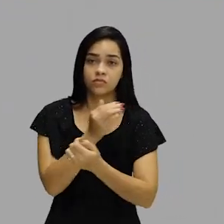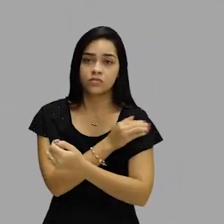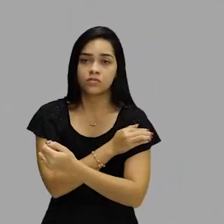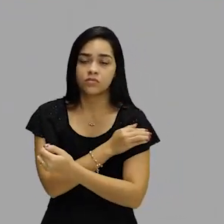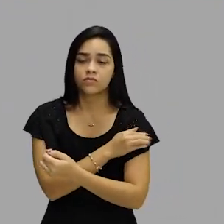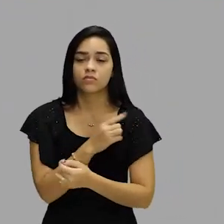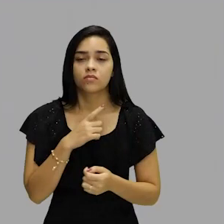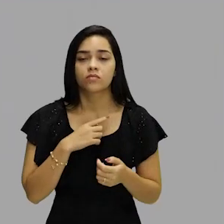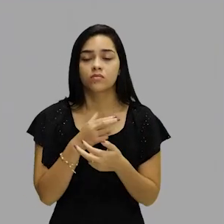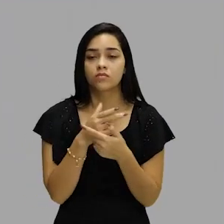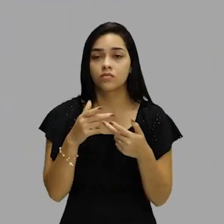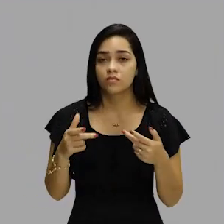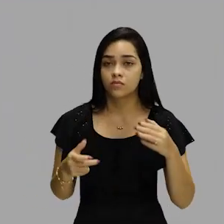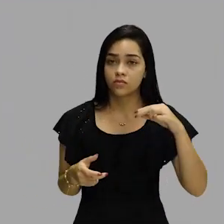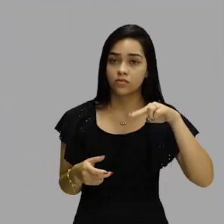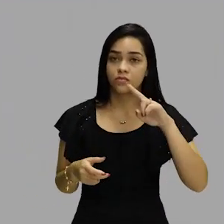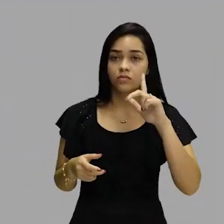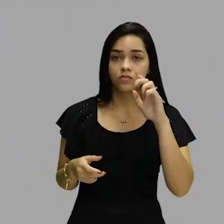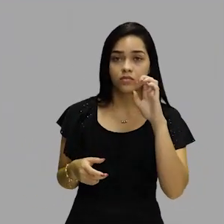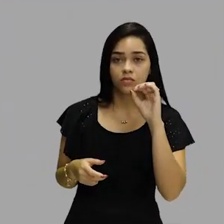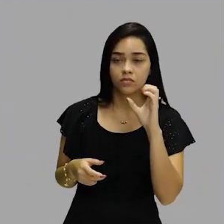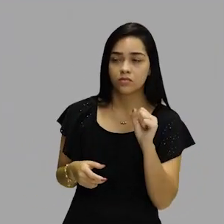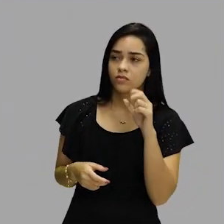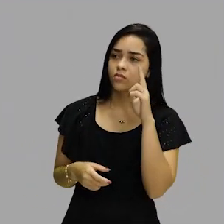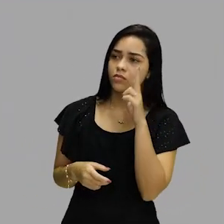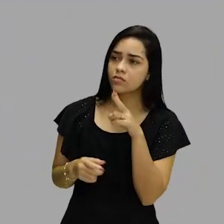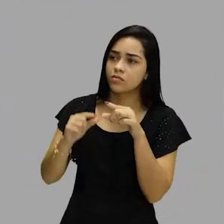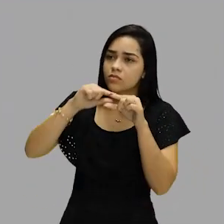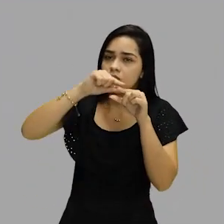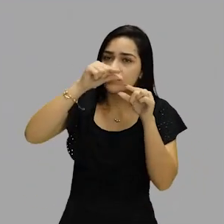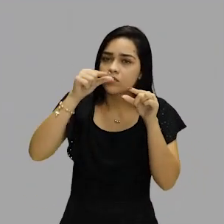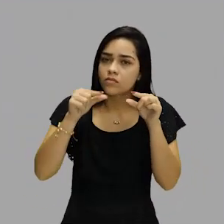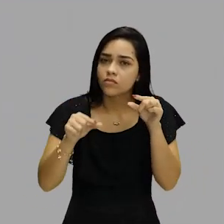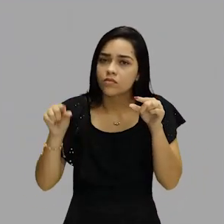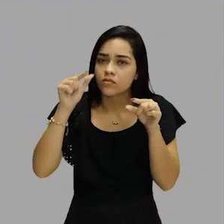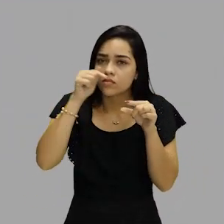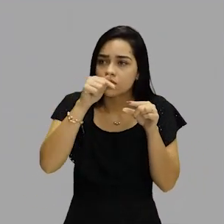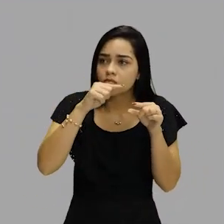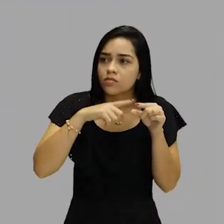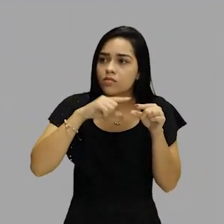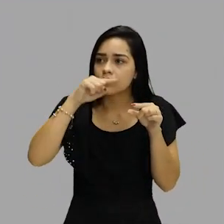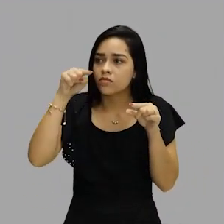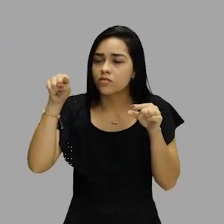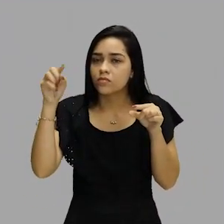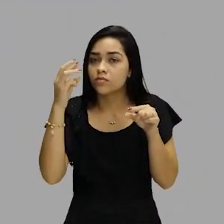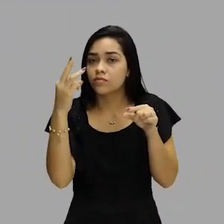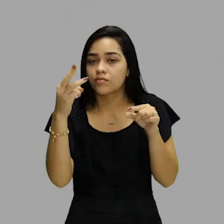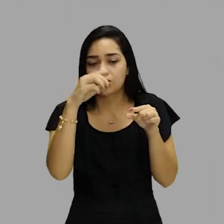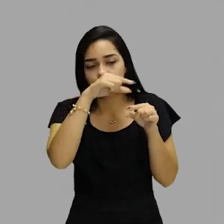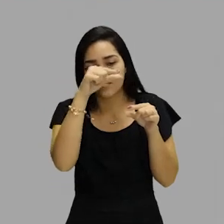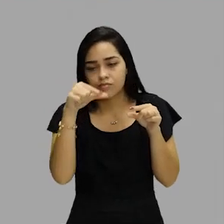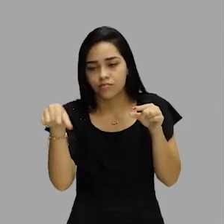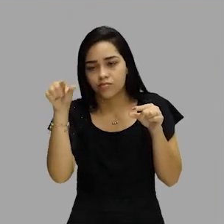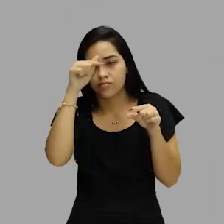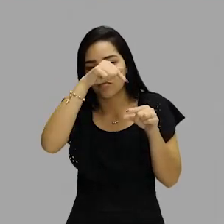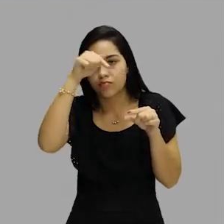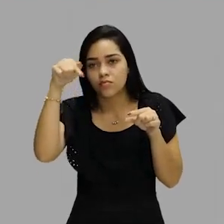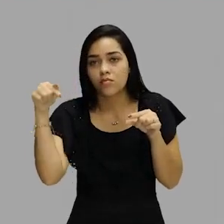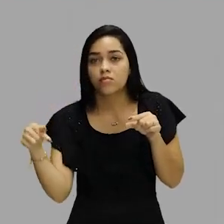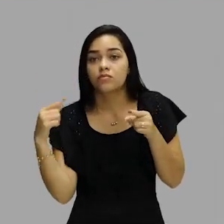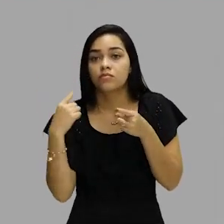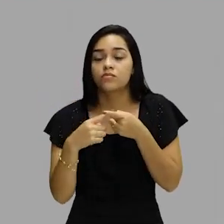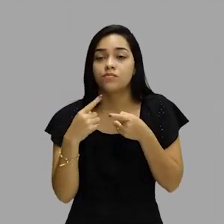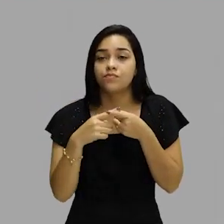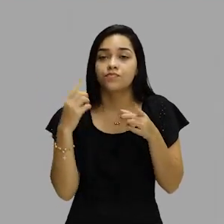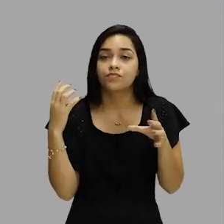tem vários núcleos. Olha só, uma célula aqui, ó, ela tem esse núcleo, esse outro e esse outro. Por quê? Ela